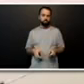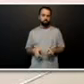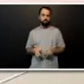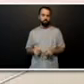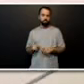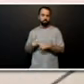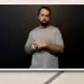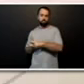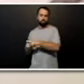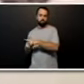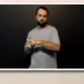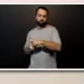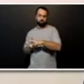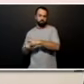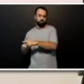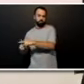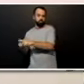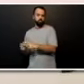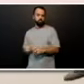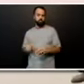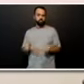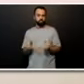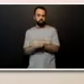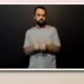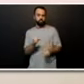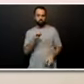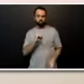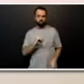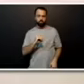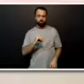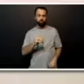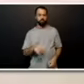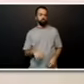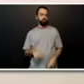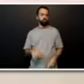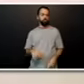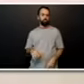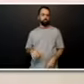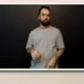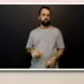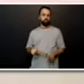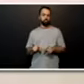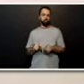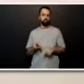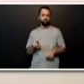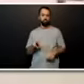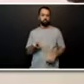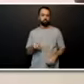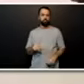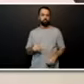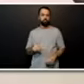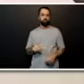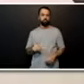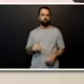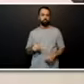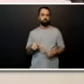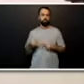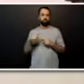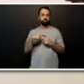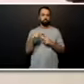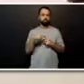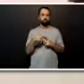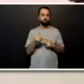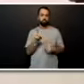os positivos. O mesmo vale para os inteiros